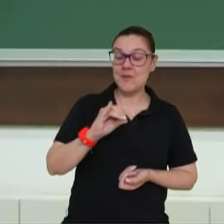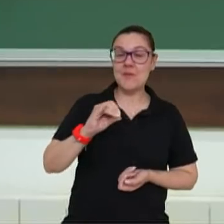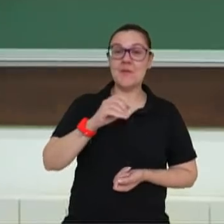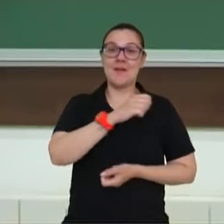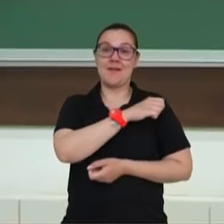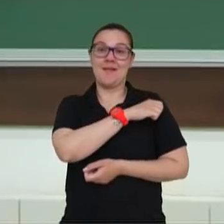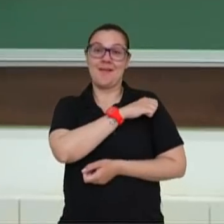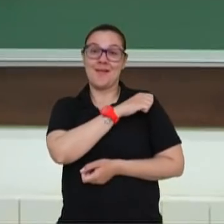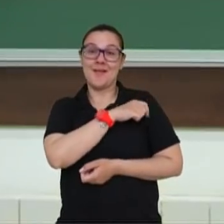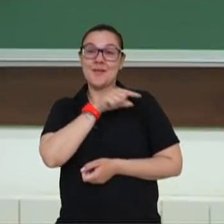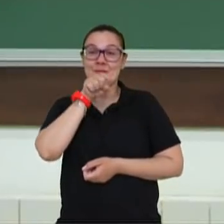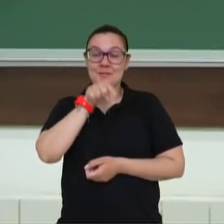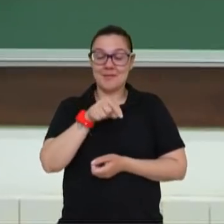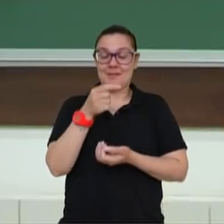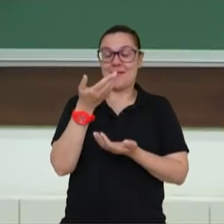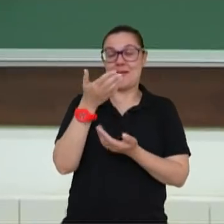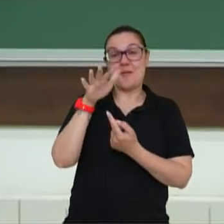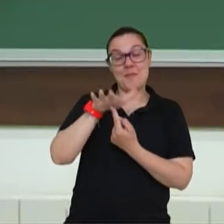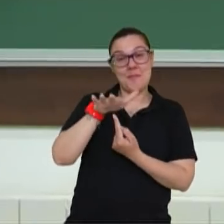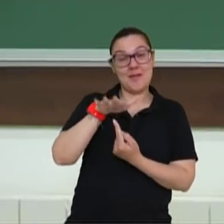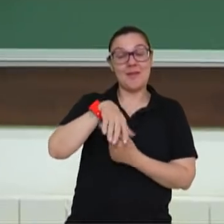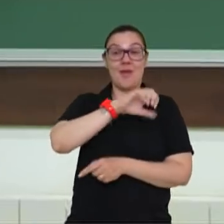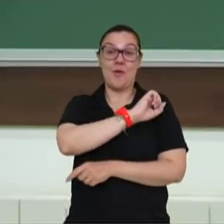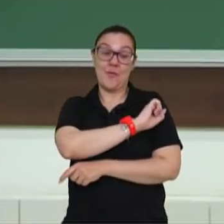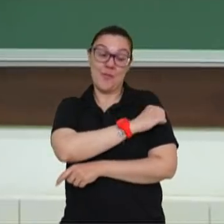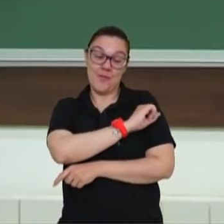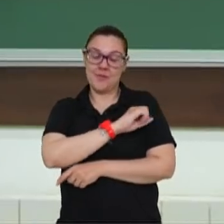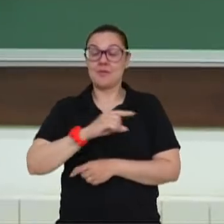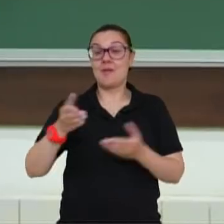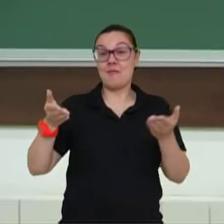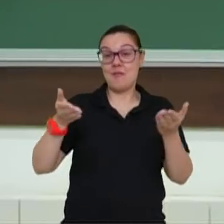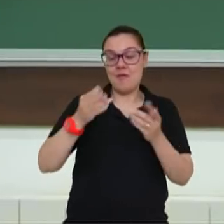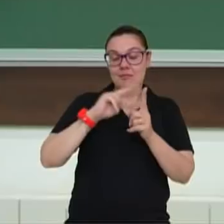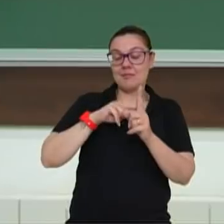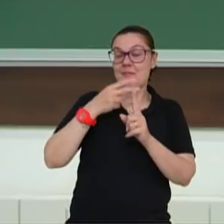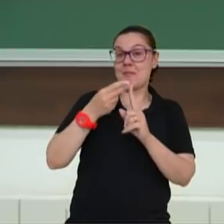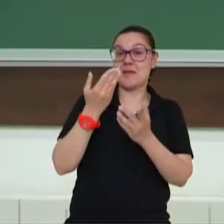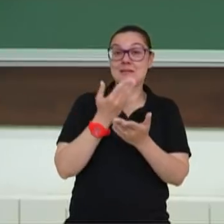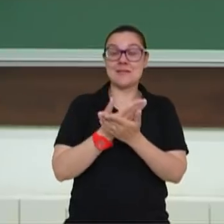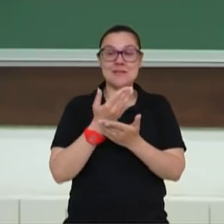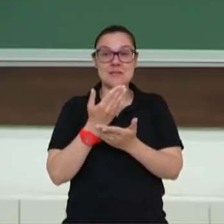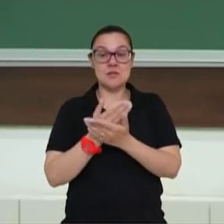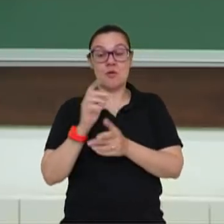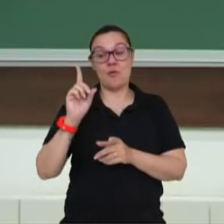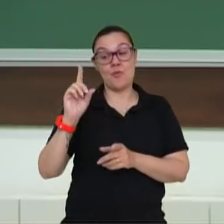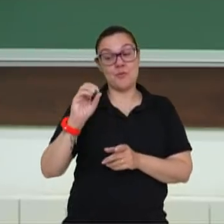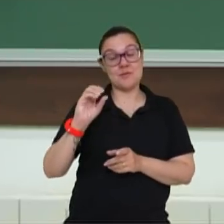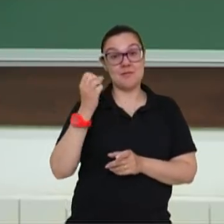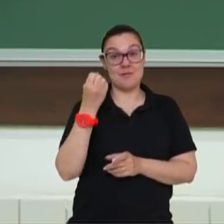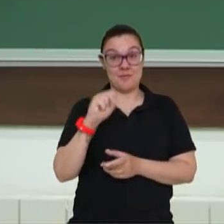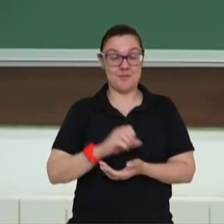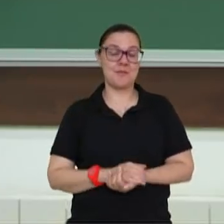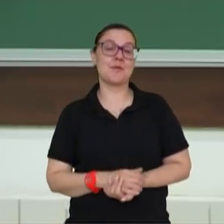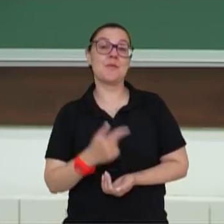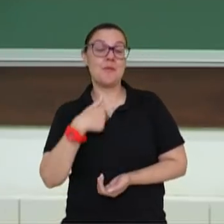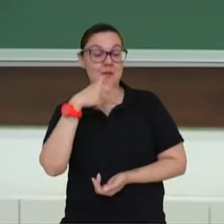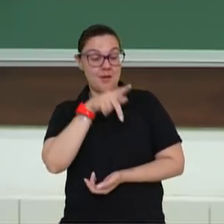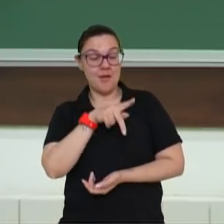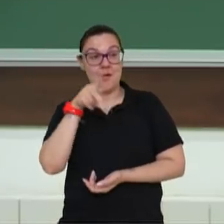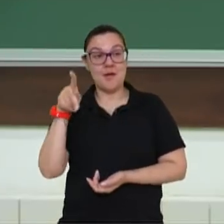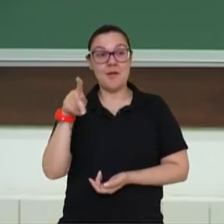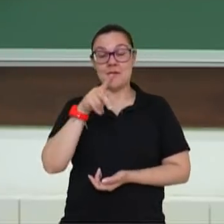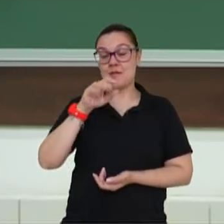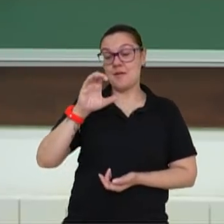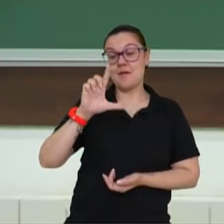Olá, estudantes do Paraná do 8º ano, estamos aqui para mais uma aula de número 108. Eu sou a